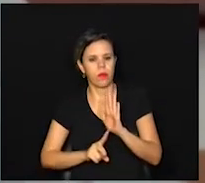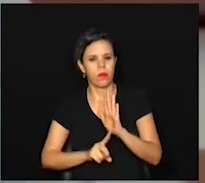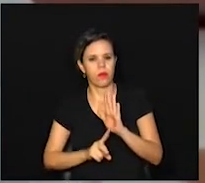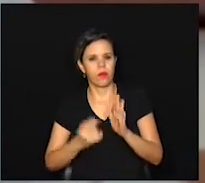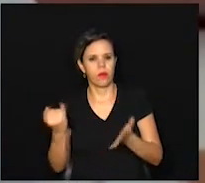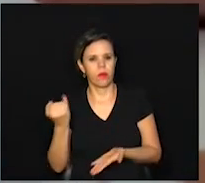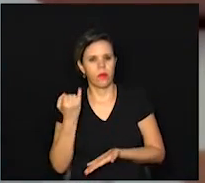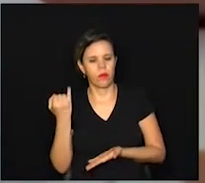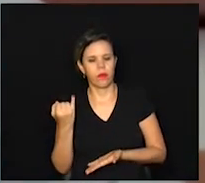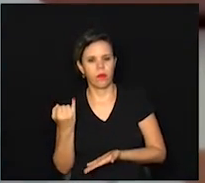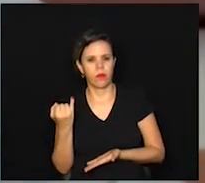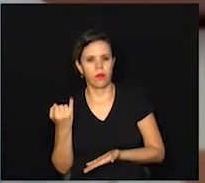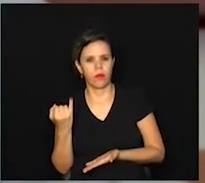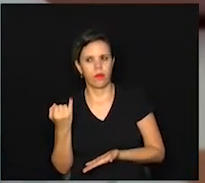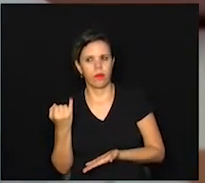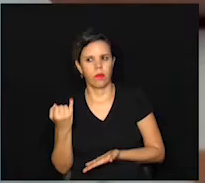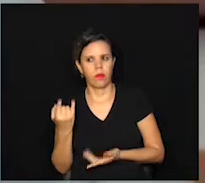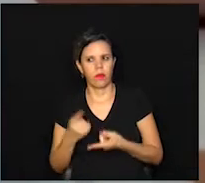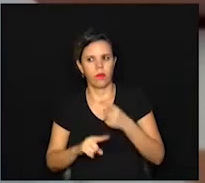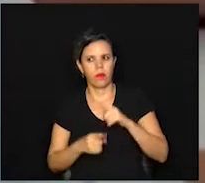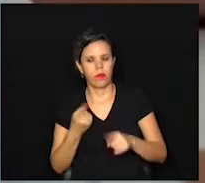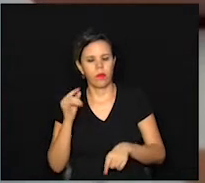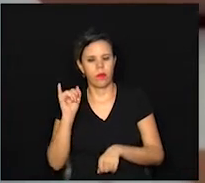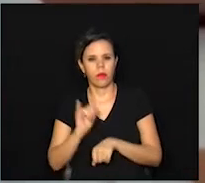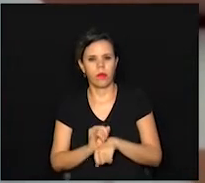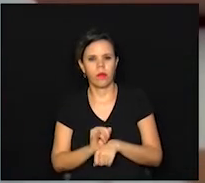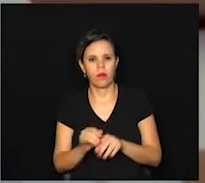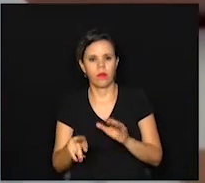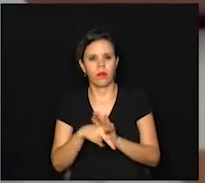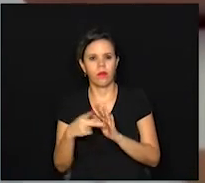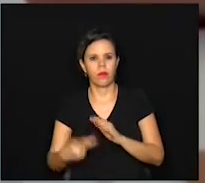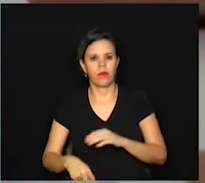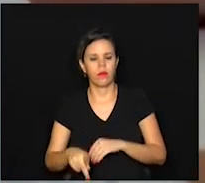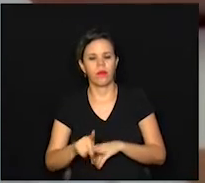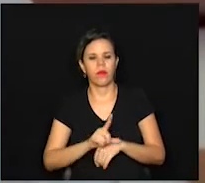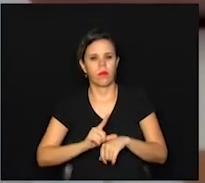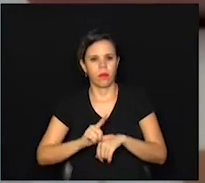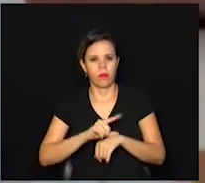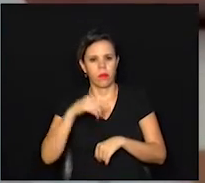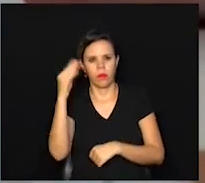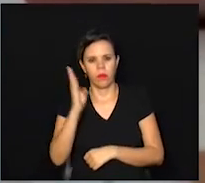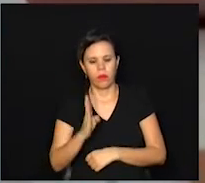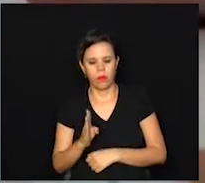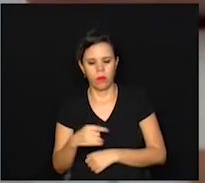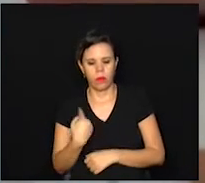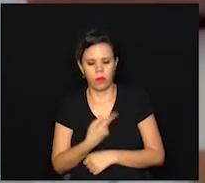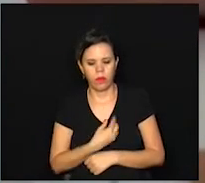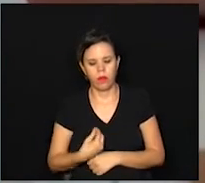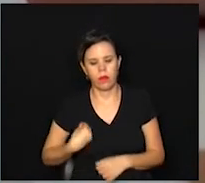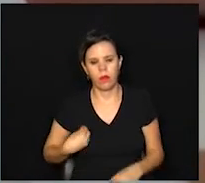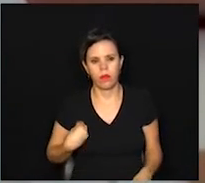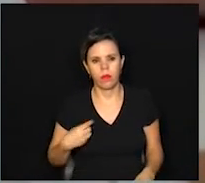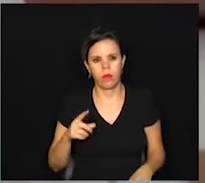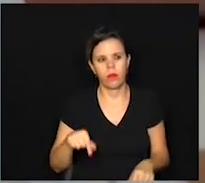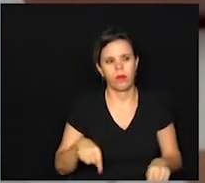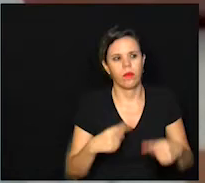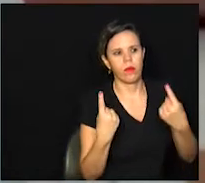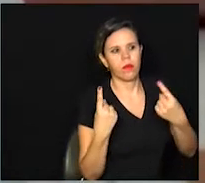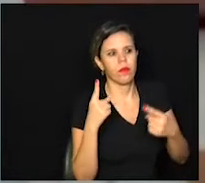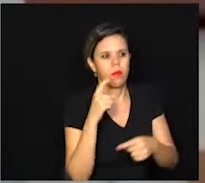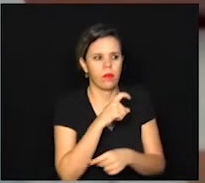consagrados, tanto em pactos internacionais como na própria legislação nacional. Então, nós estamos vivendo esse desafio,